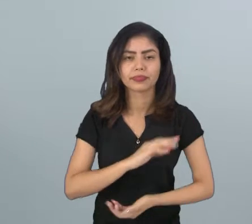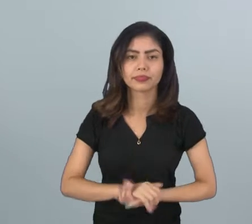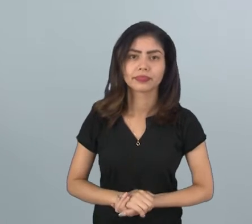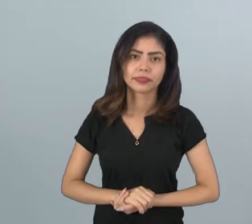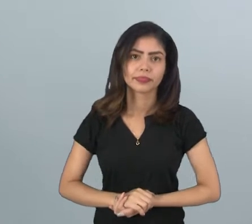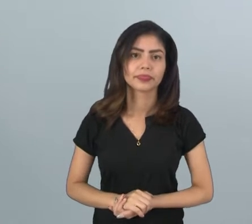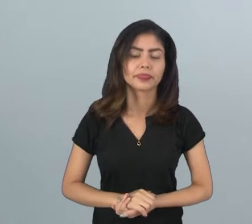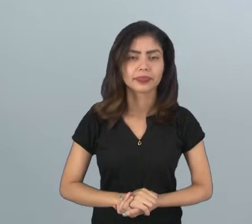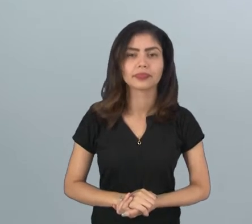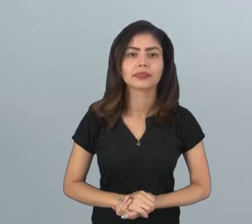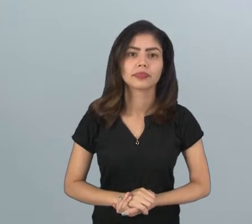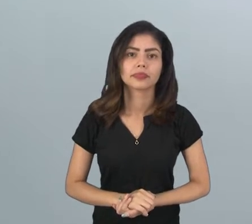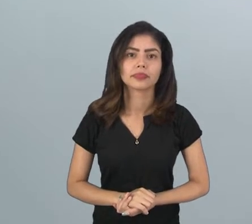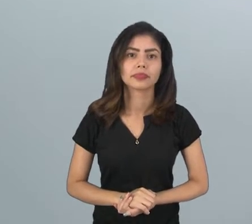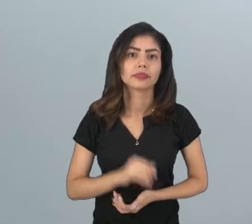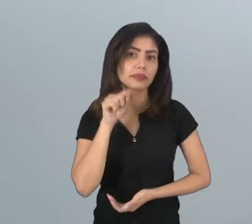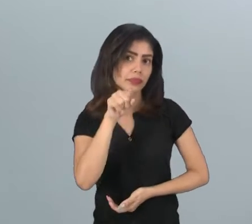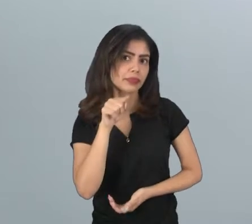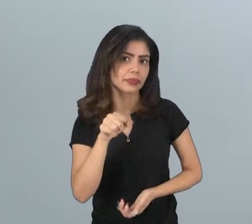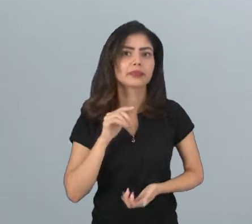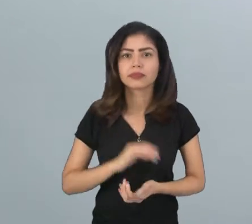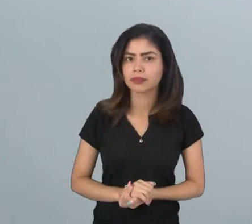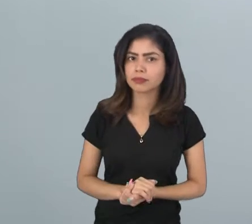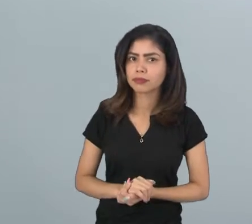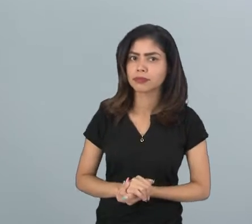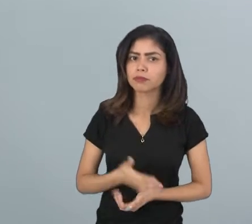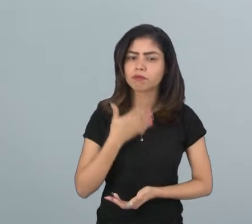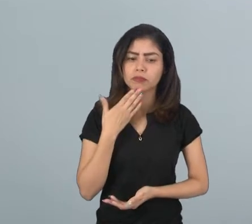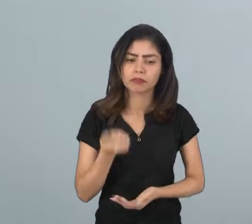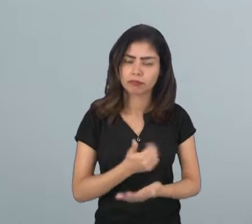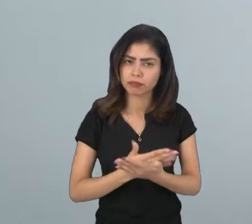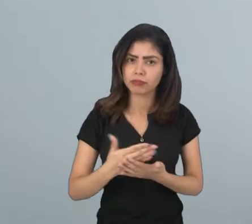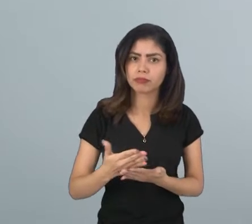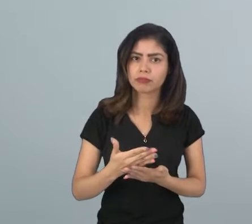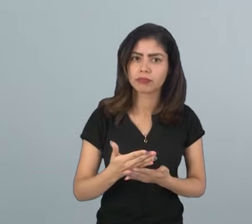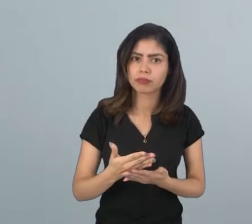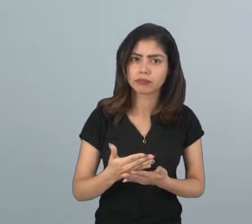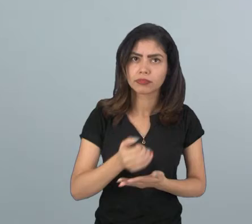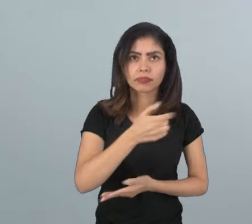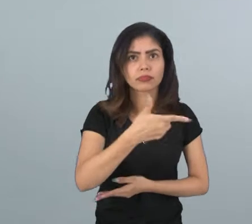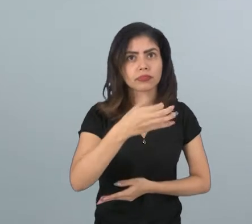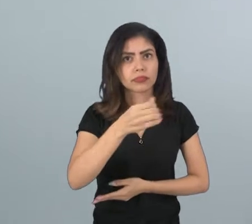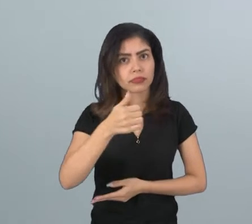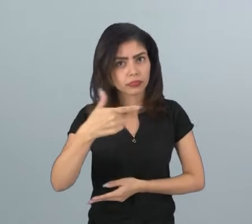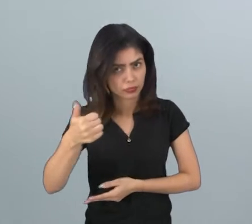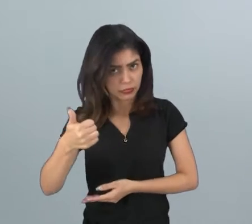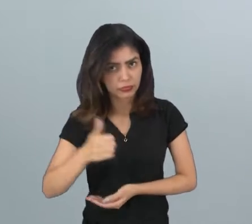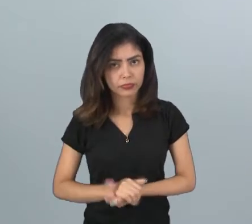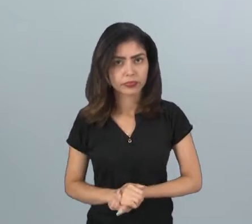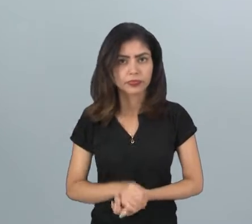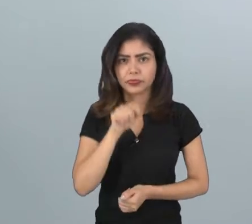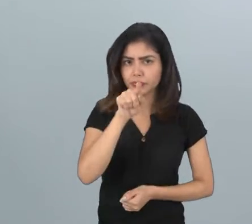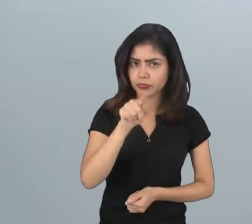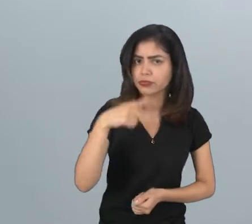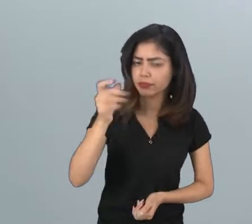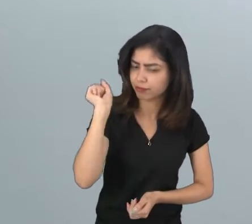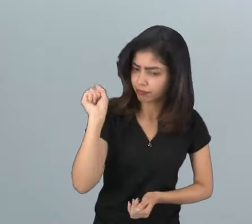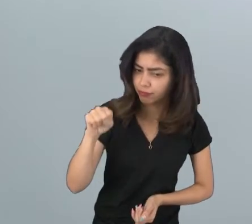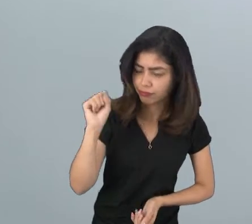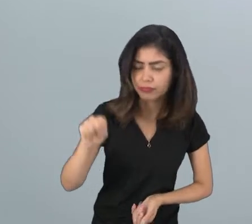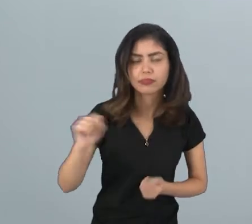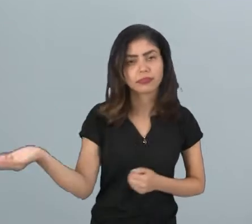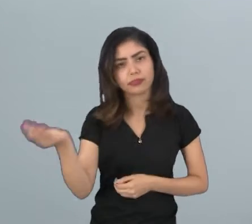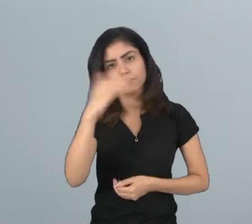ensino fundamental. Você está pronto para o início do ano letivo de 2021? Se você disse que